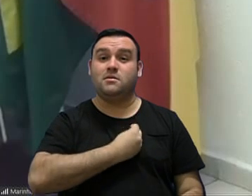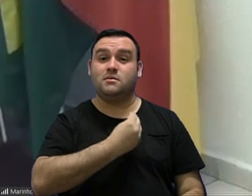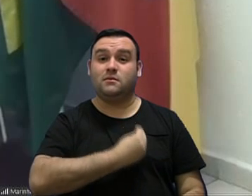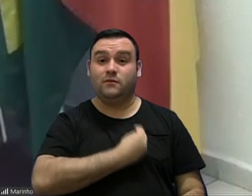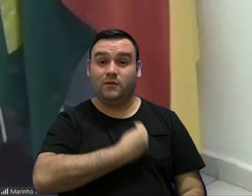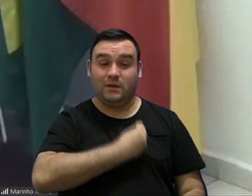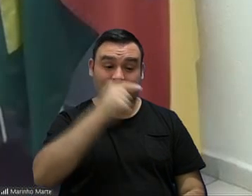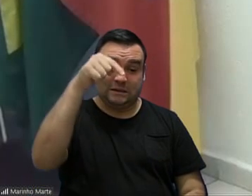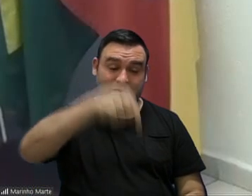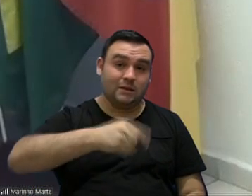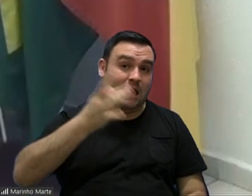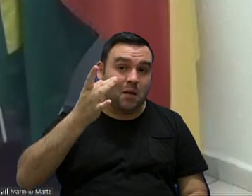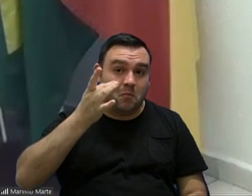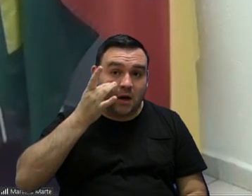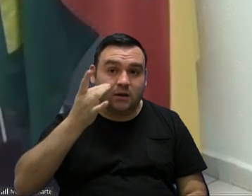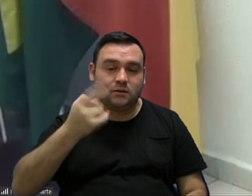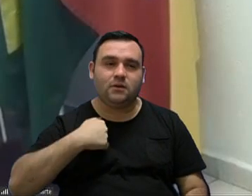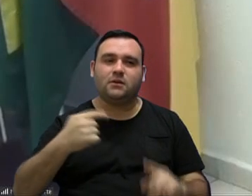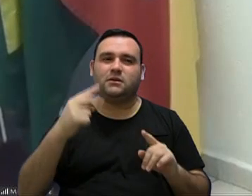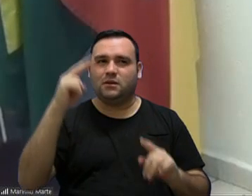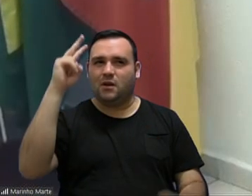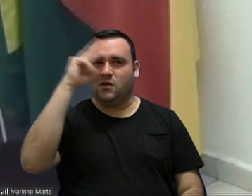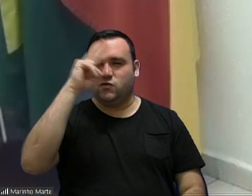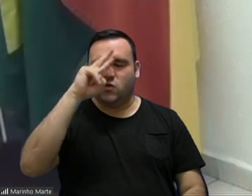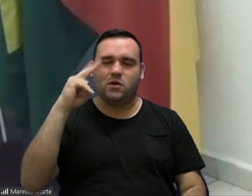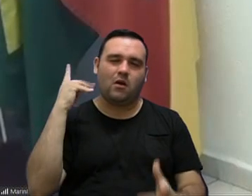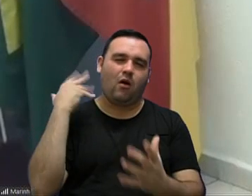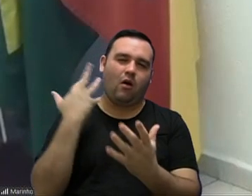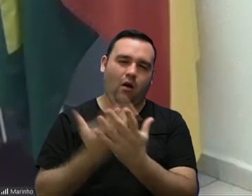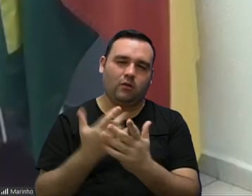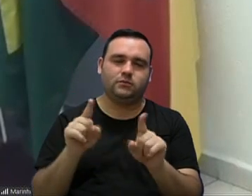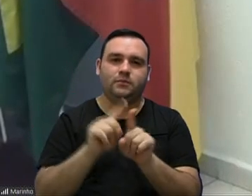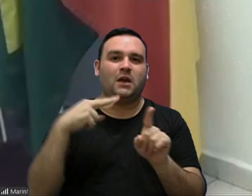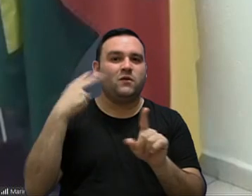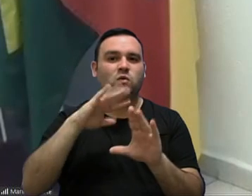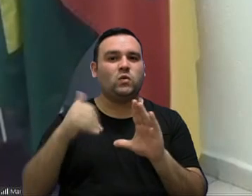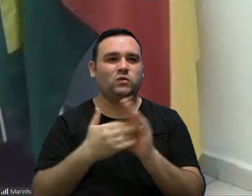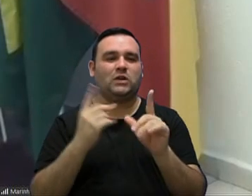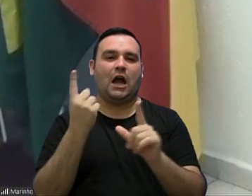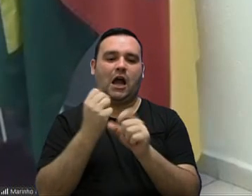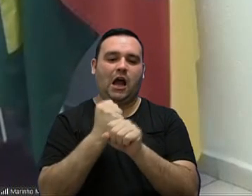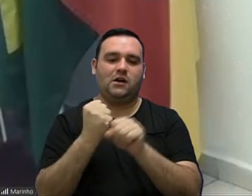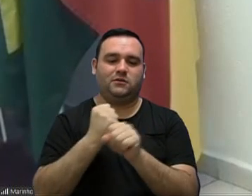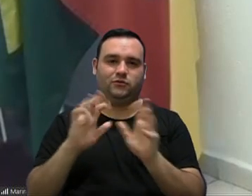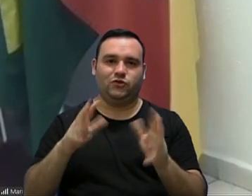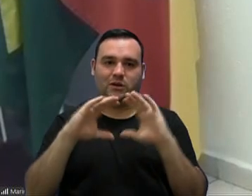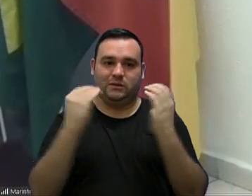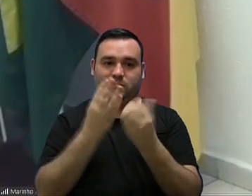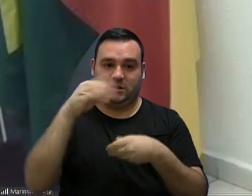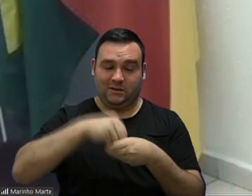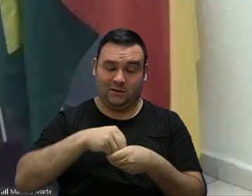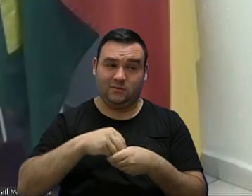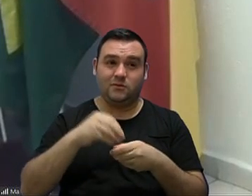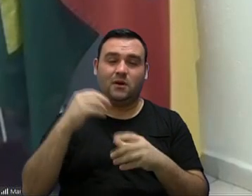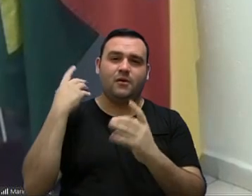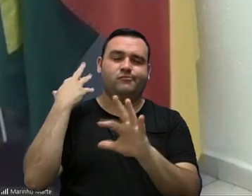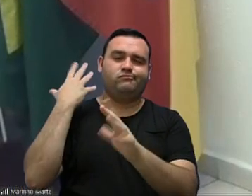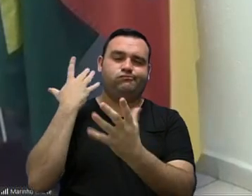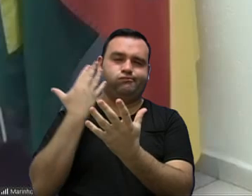presencial, e me desculpe, historicamente, sobretudo os vereadores que estão há mais tempo aqui,